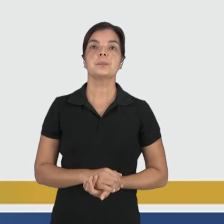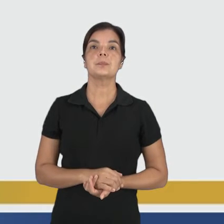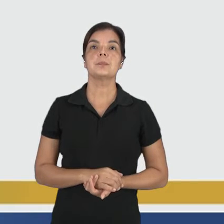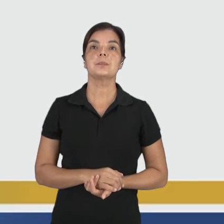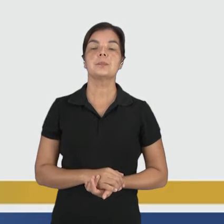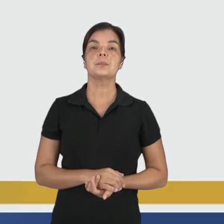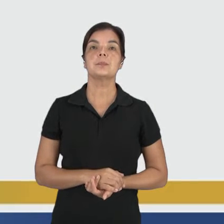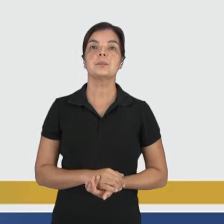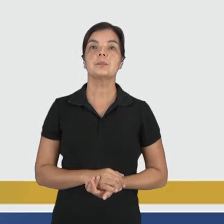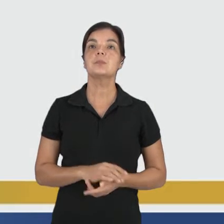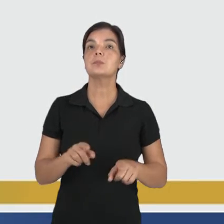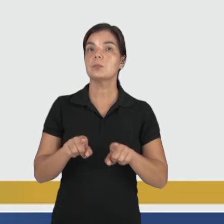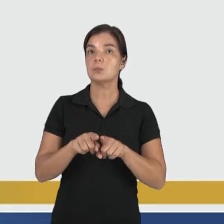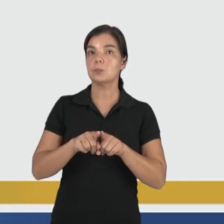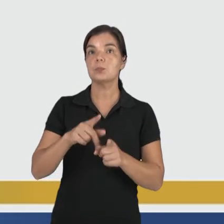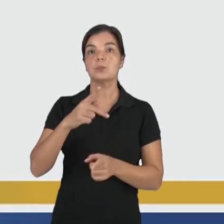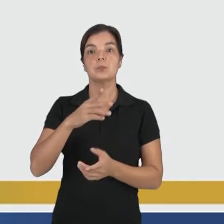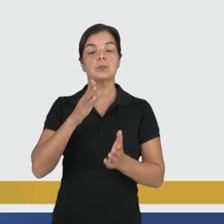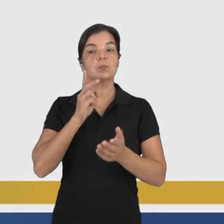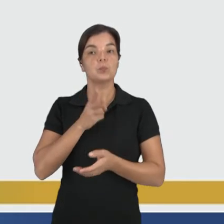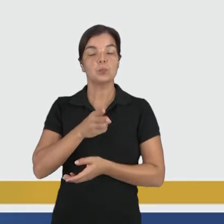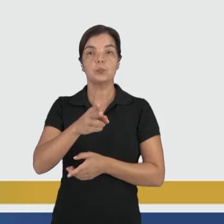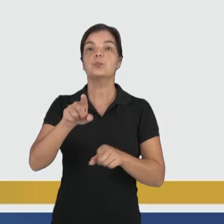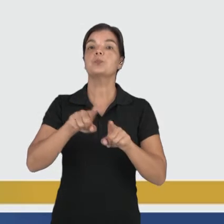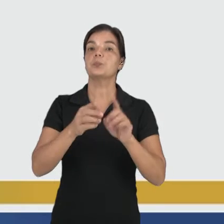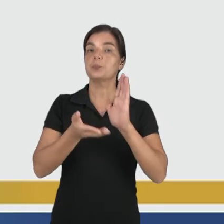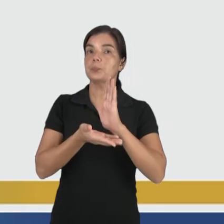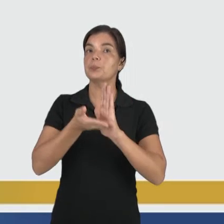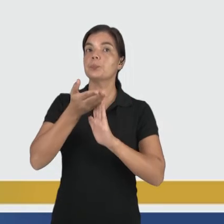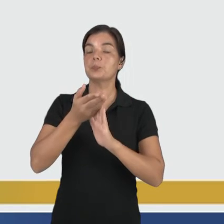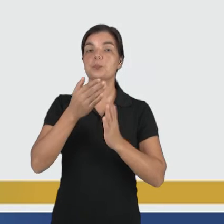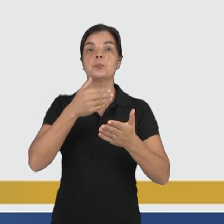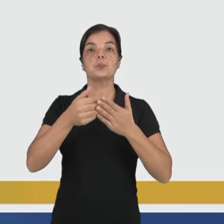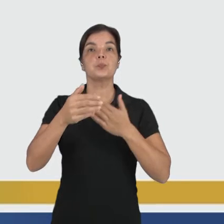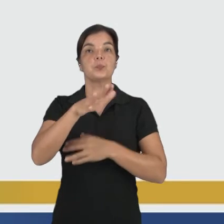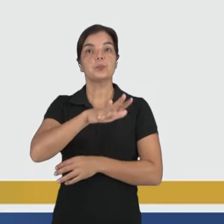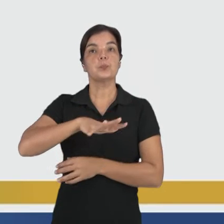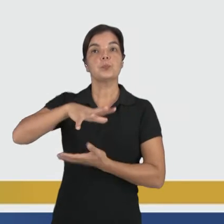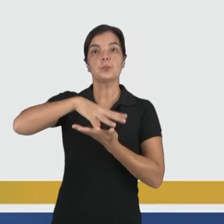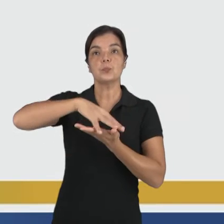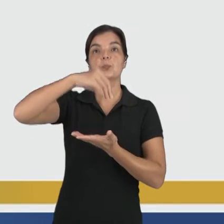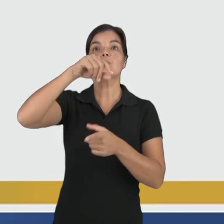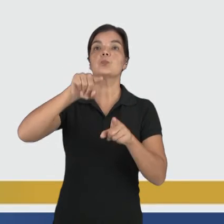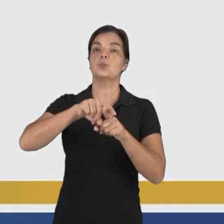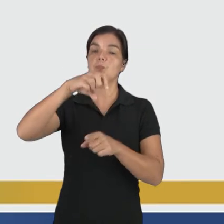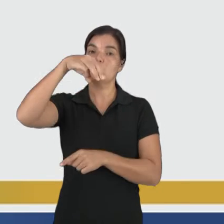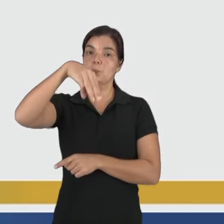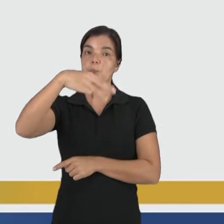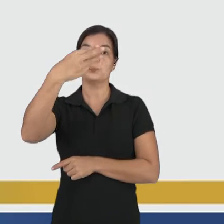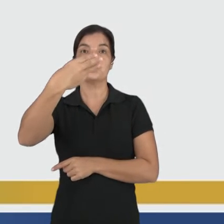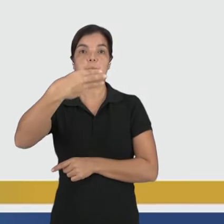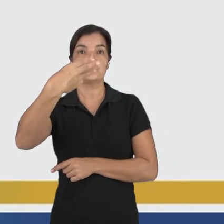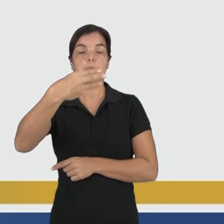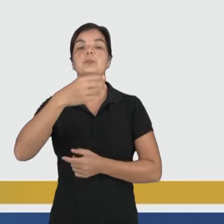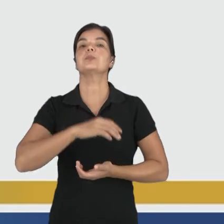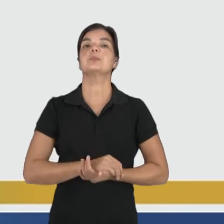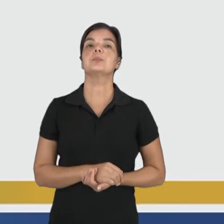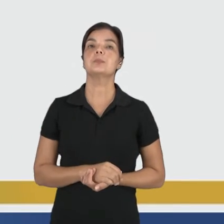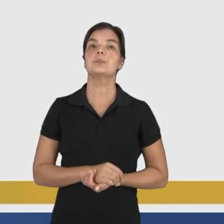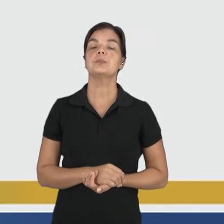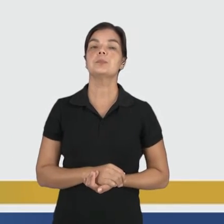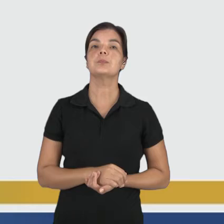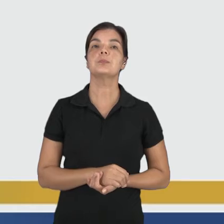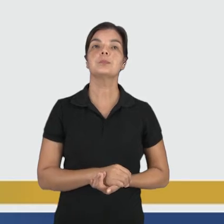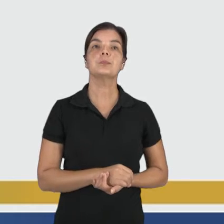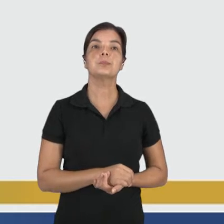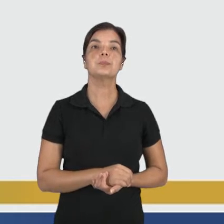Então, olha só, a unidade de medida padrão para o volume de qualquer sólido geométrico é o metro cúbico, ou m ao